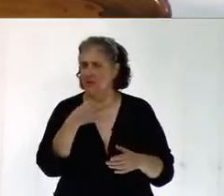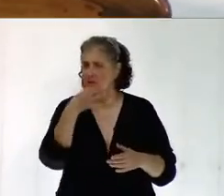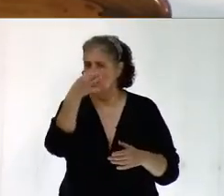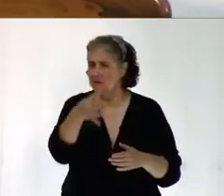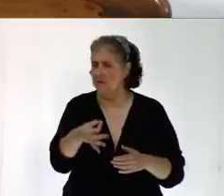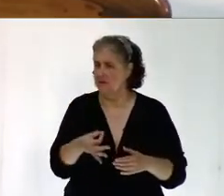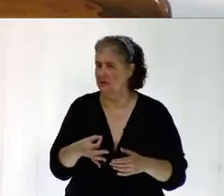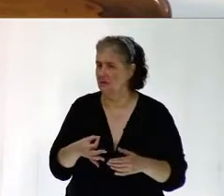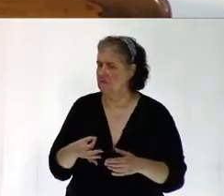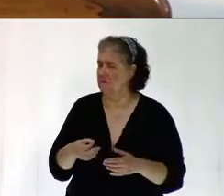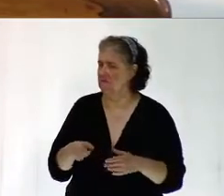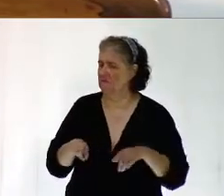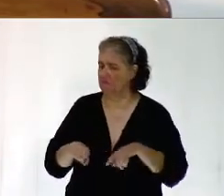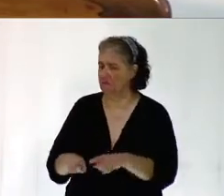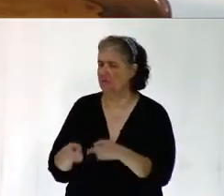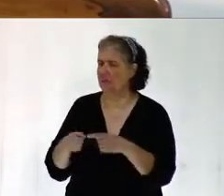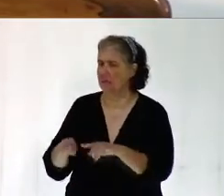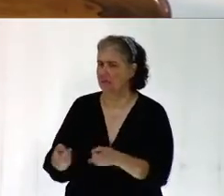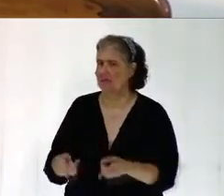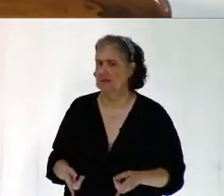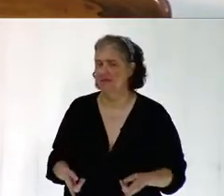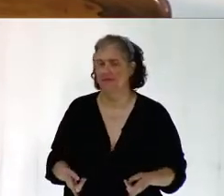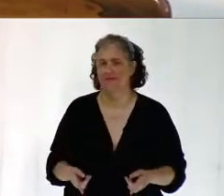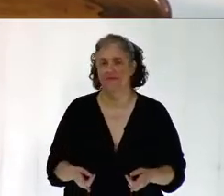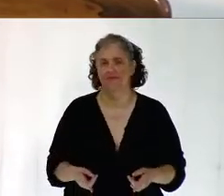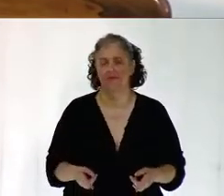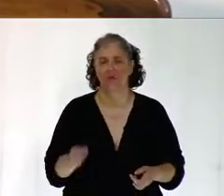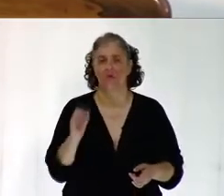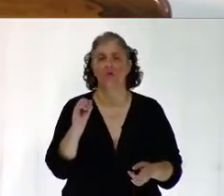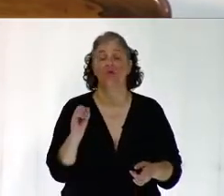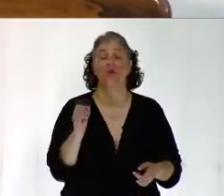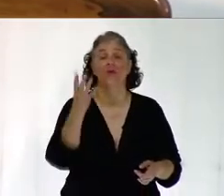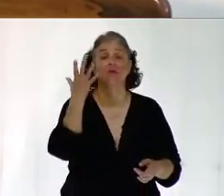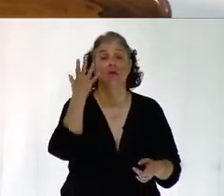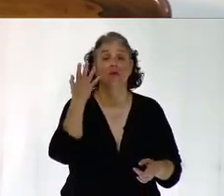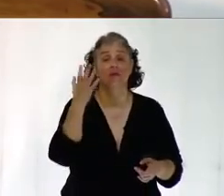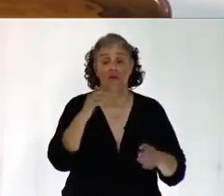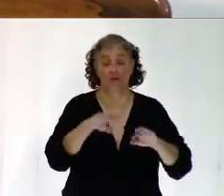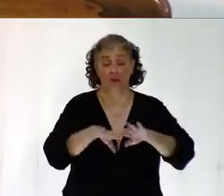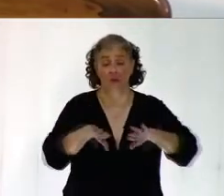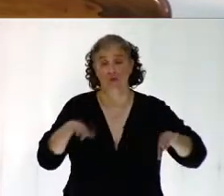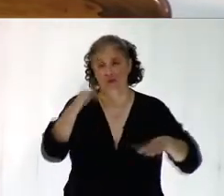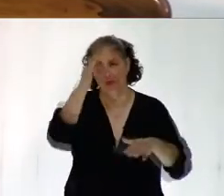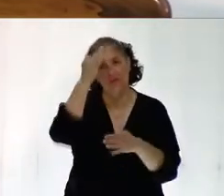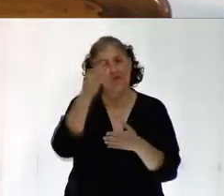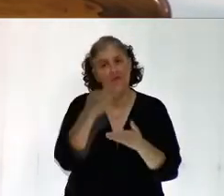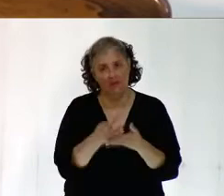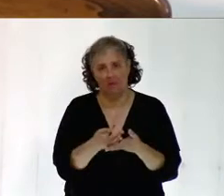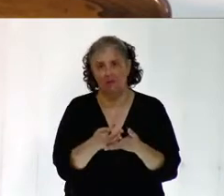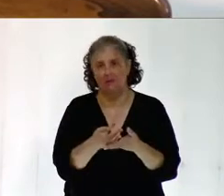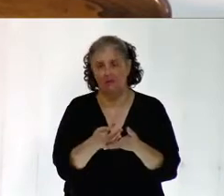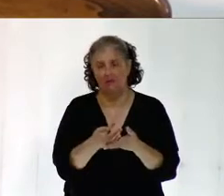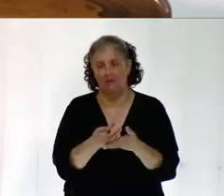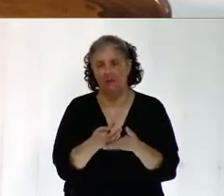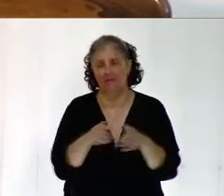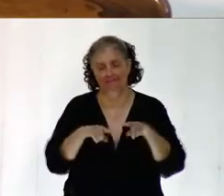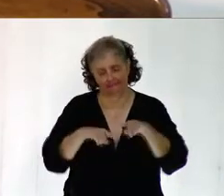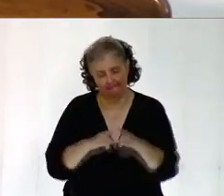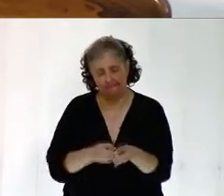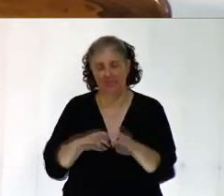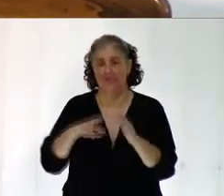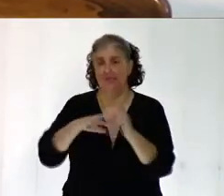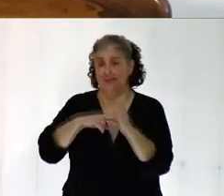fazer tudo aquilo que não provém da fé é tentação é importante a gente lembrar